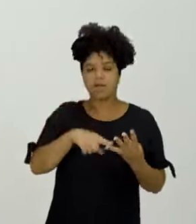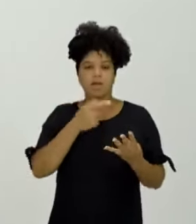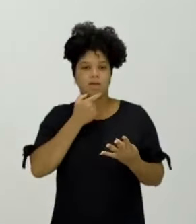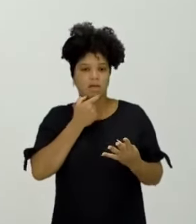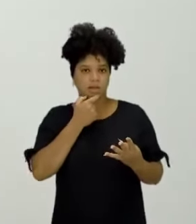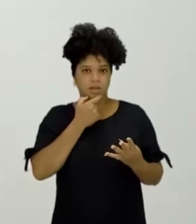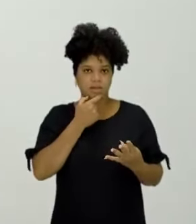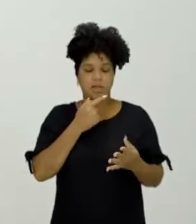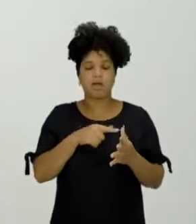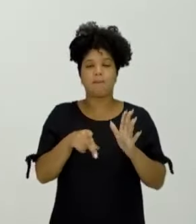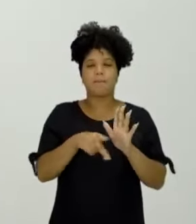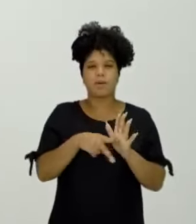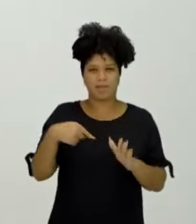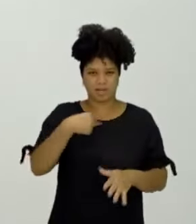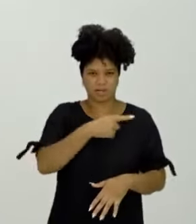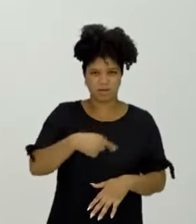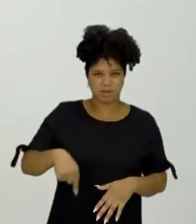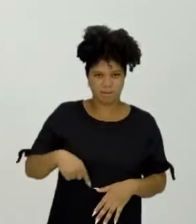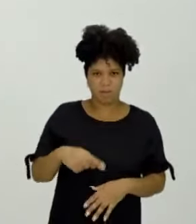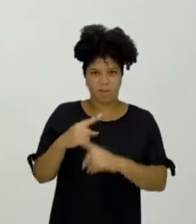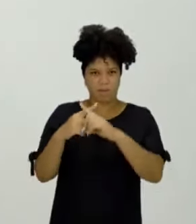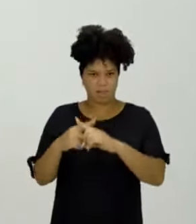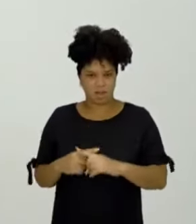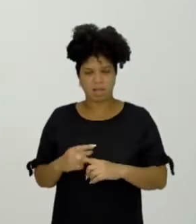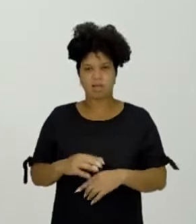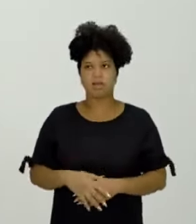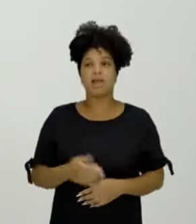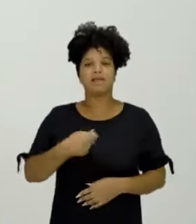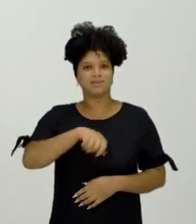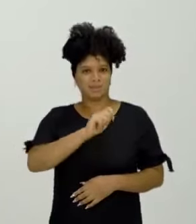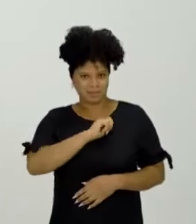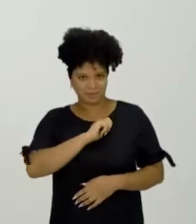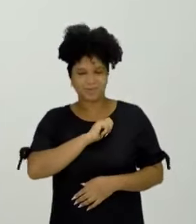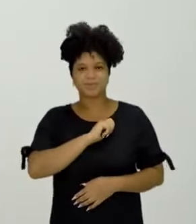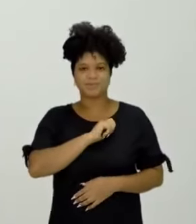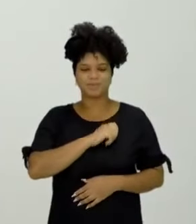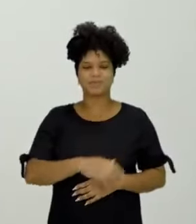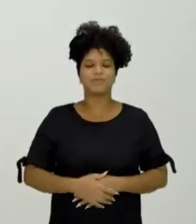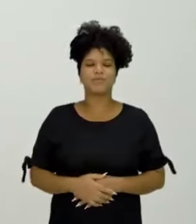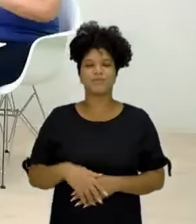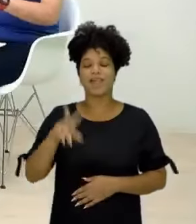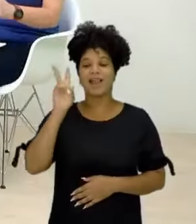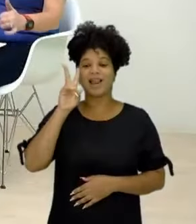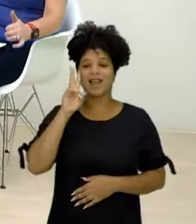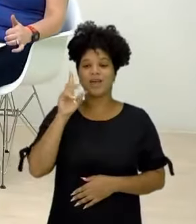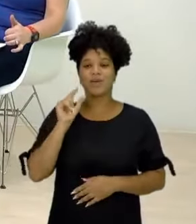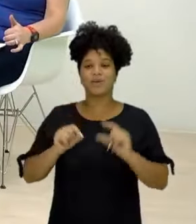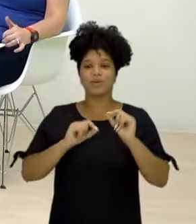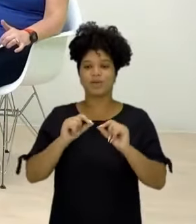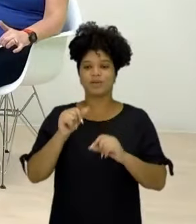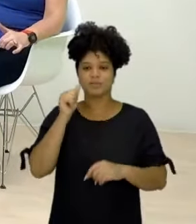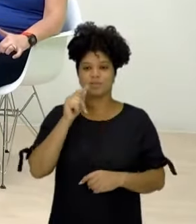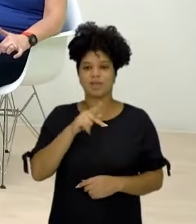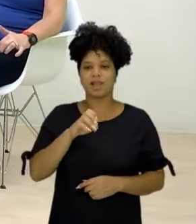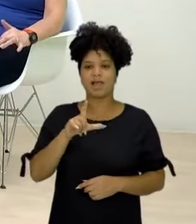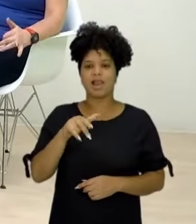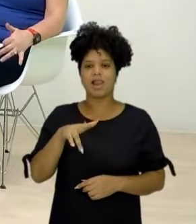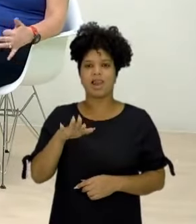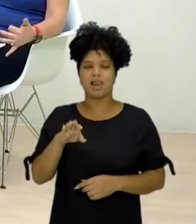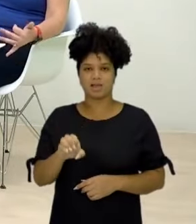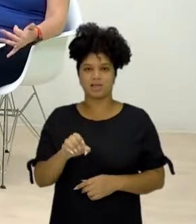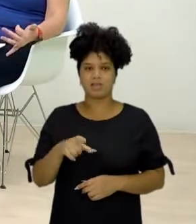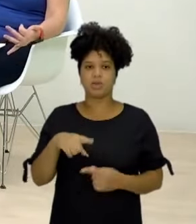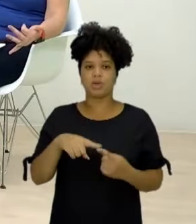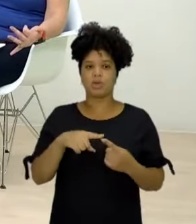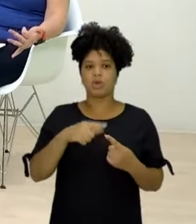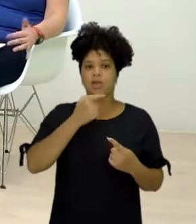alemão, mandarim, espanhol. espanhol. Lembrando que, pro Elaine, o inglês e o mandarim só